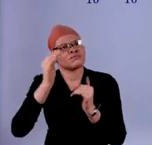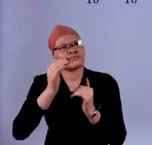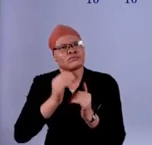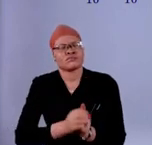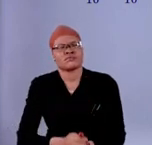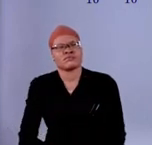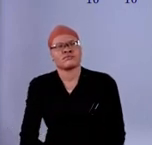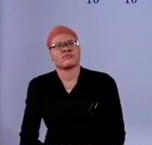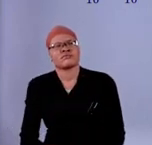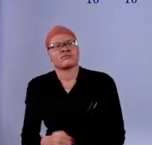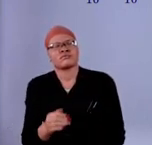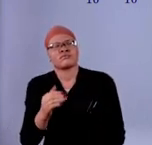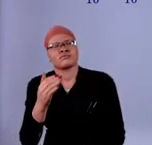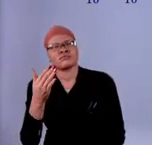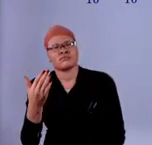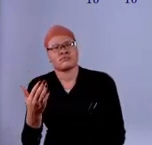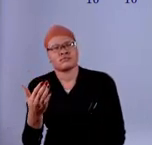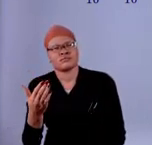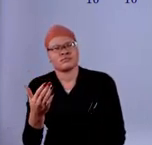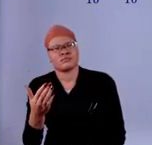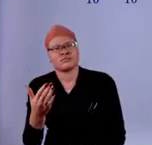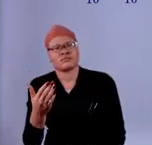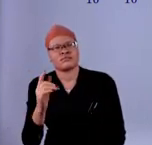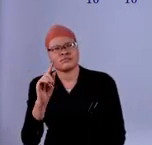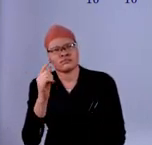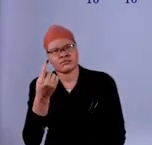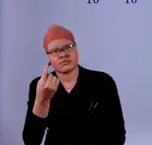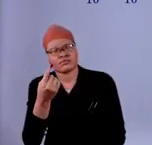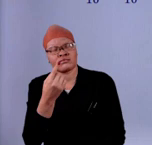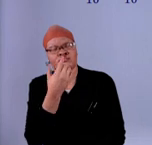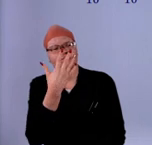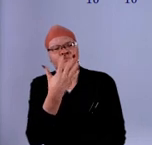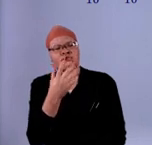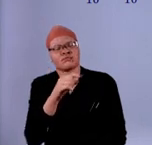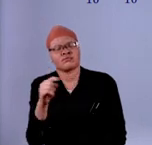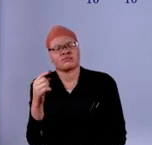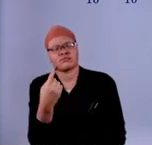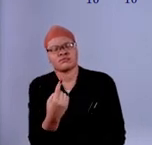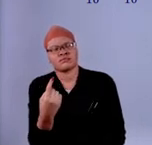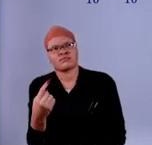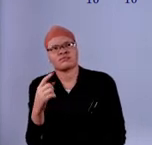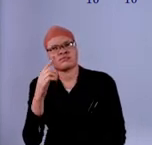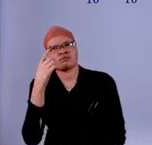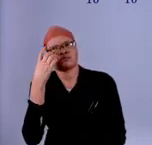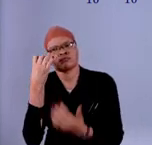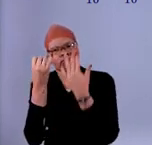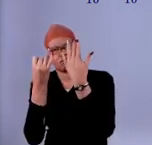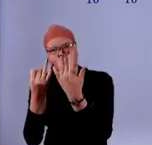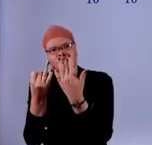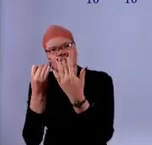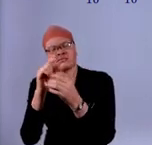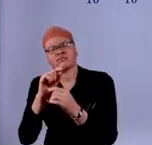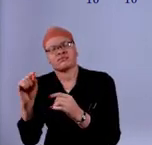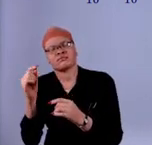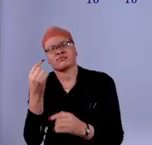alíneas E também temos essas duas figuras a primeira cinco sobronze a segunda série sobre 11